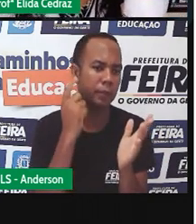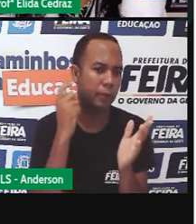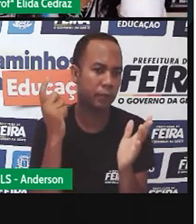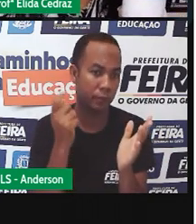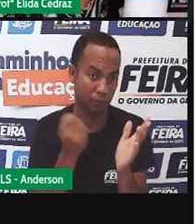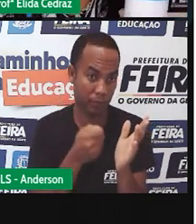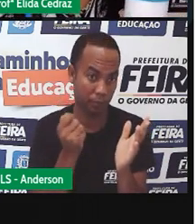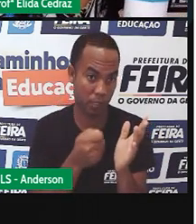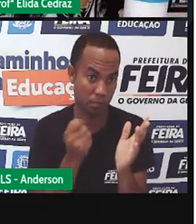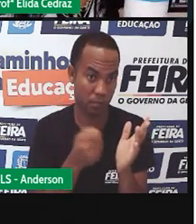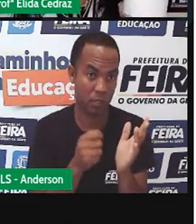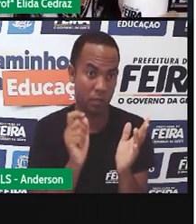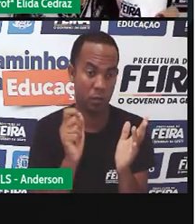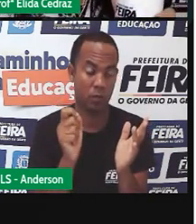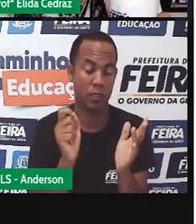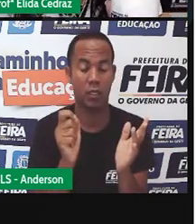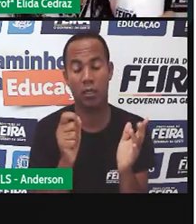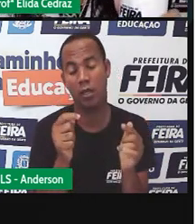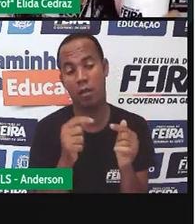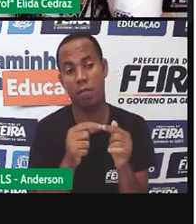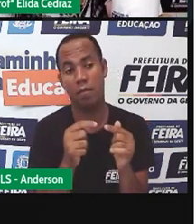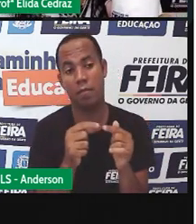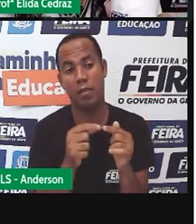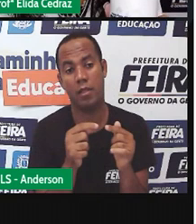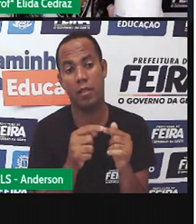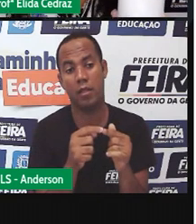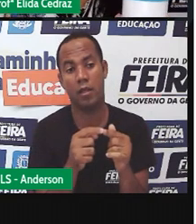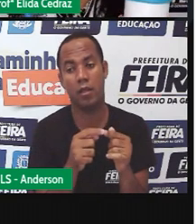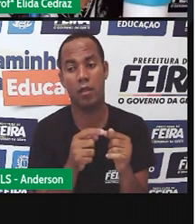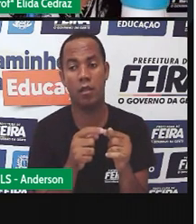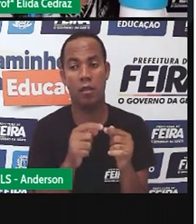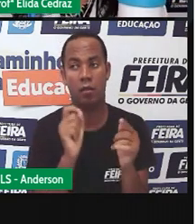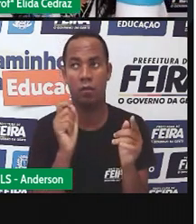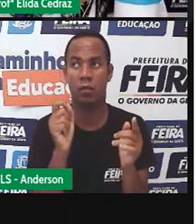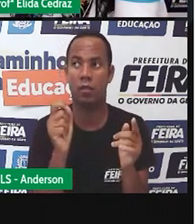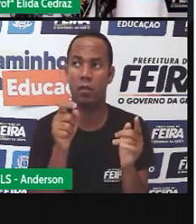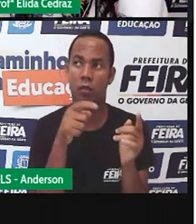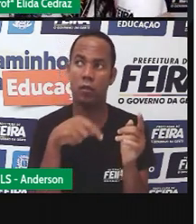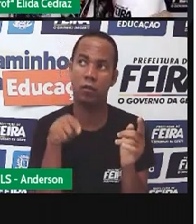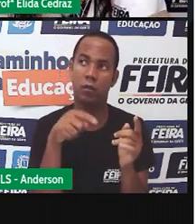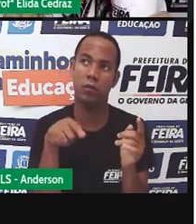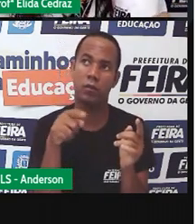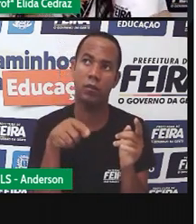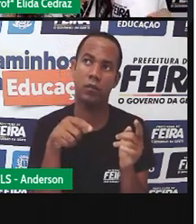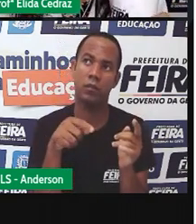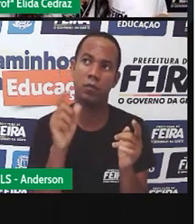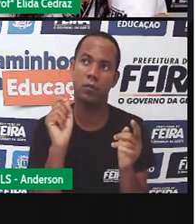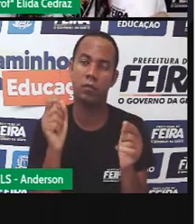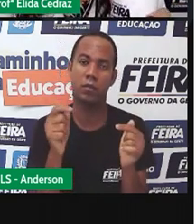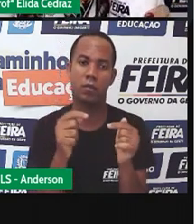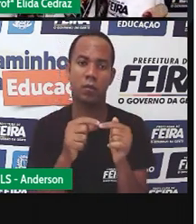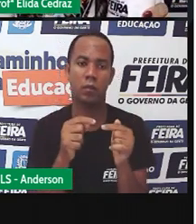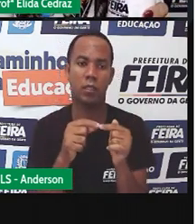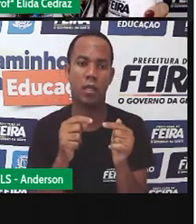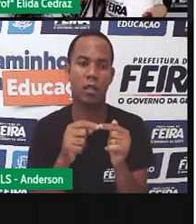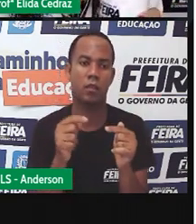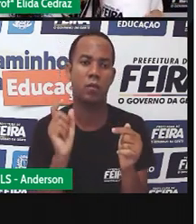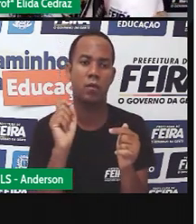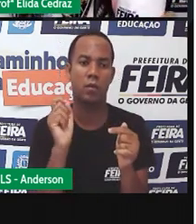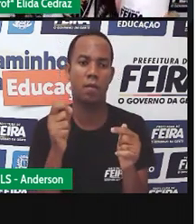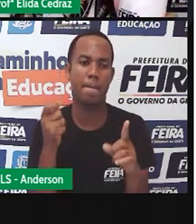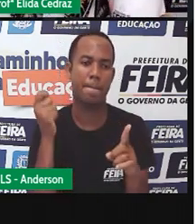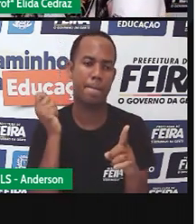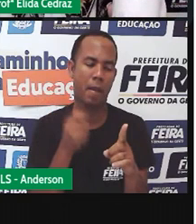Aqui, esse barulho, esse contato, a gente chama, né? O contato de impacto.